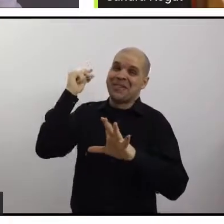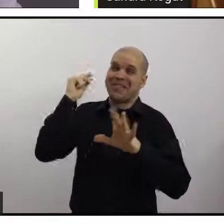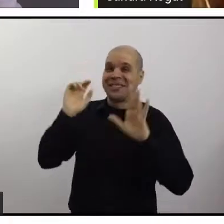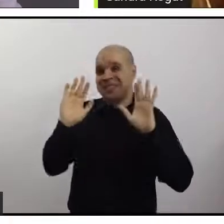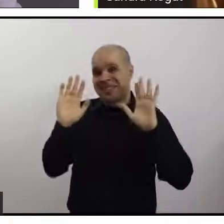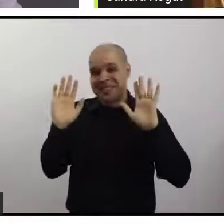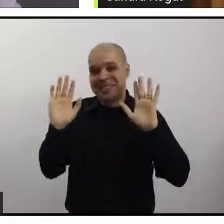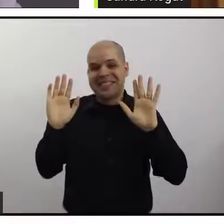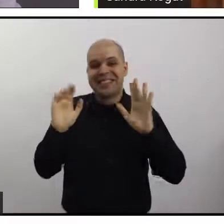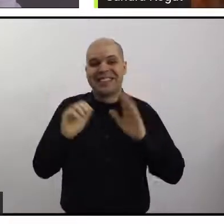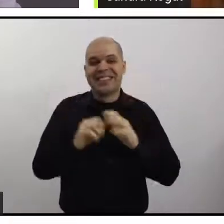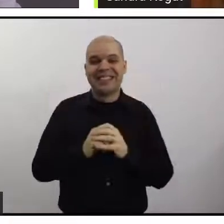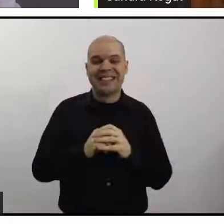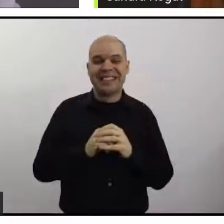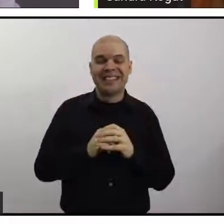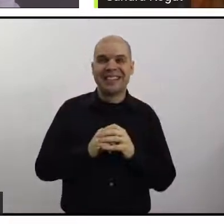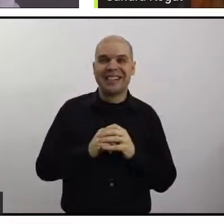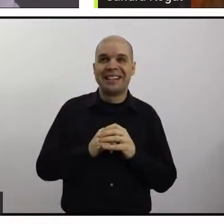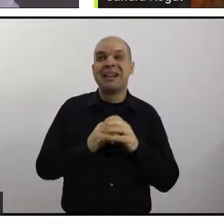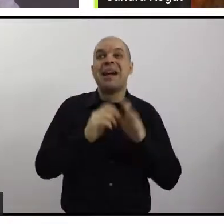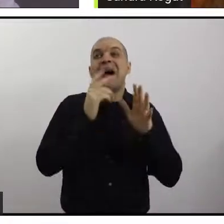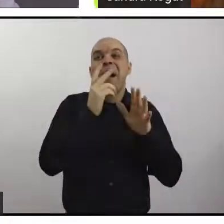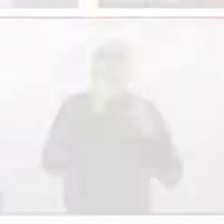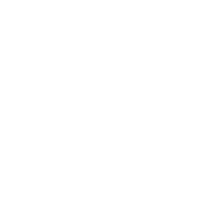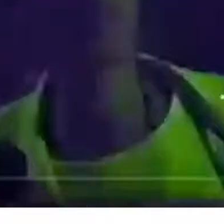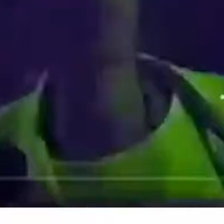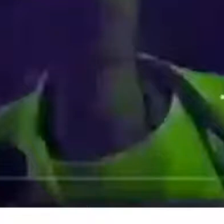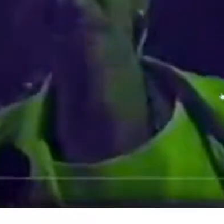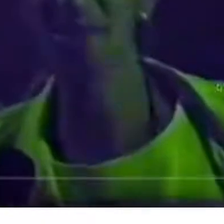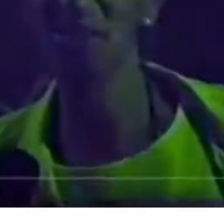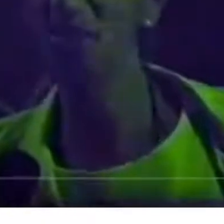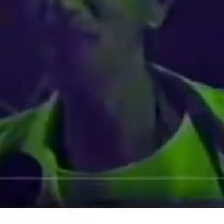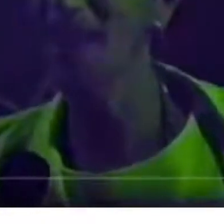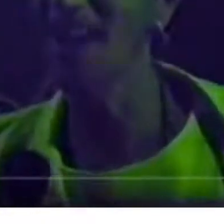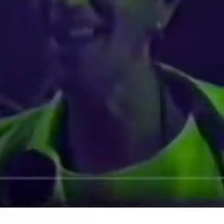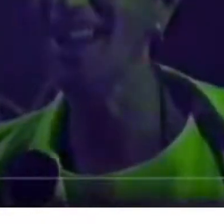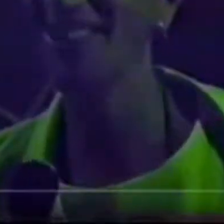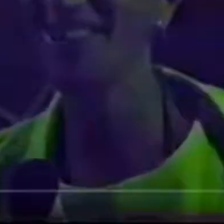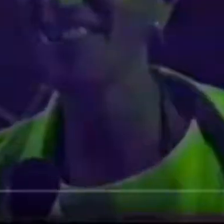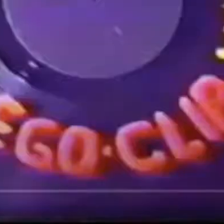gente está esperando rebobinar a fita? É, tá.